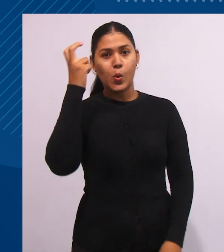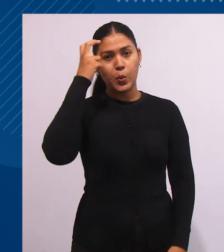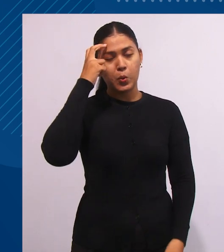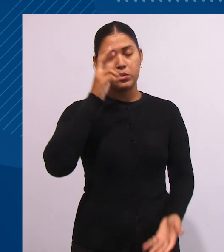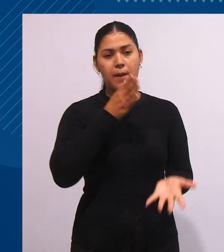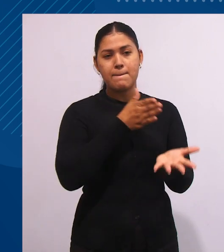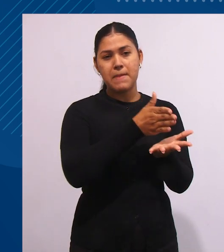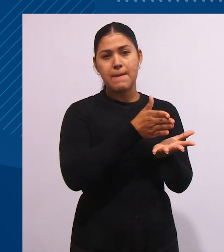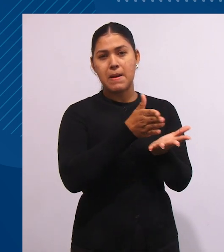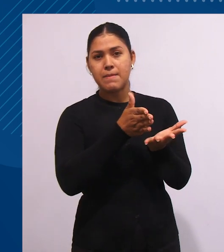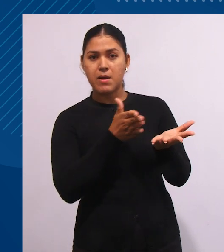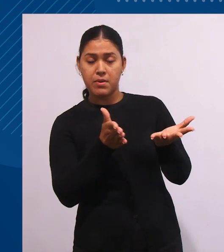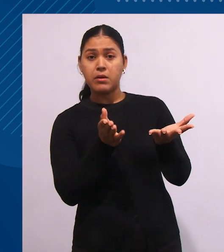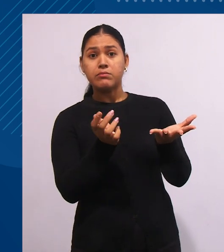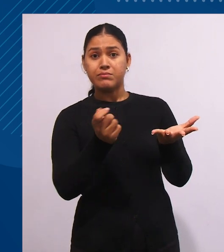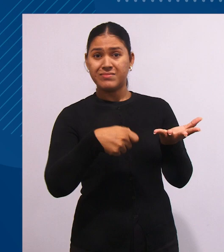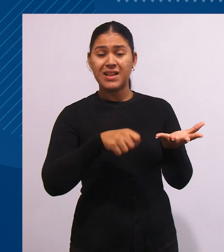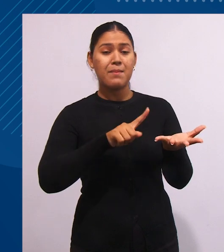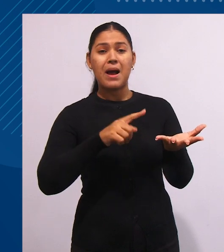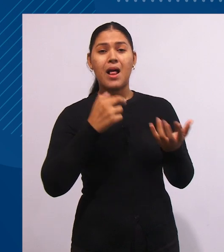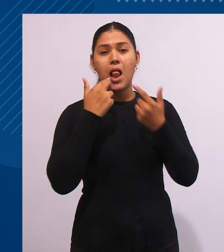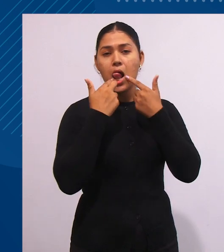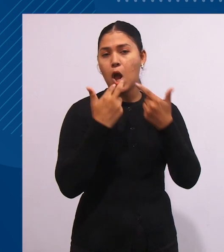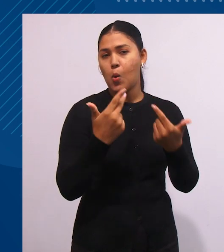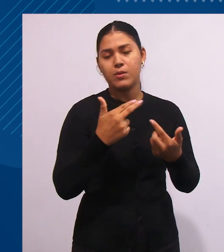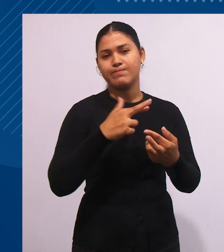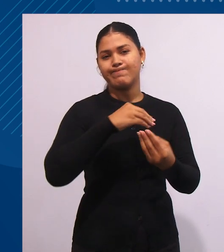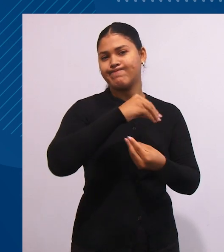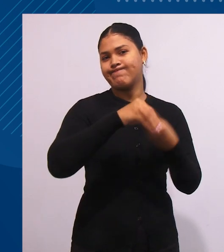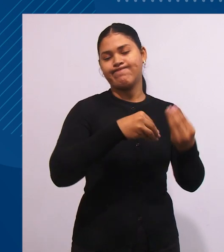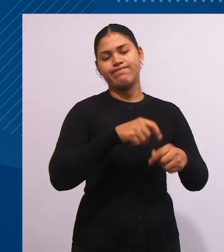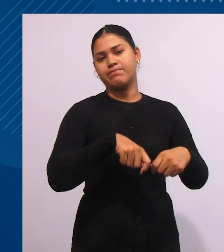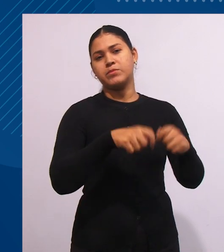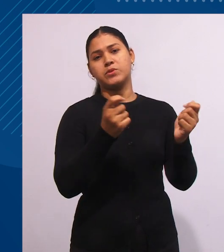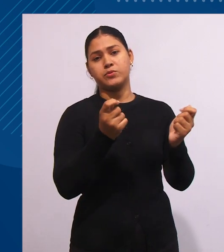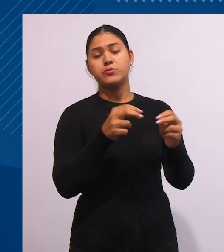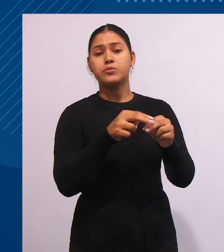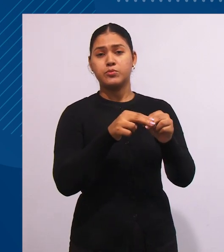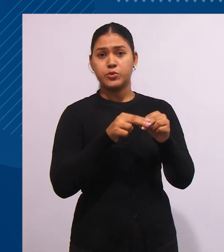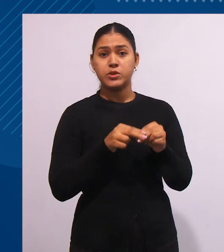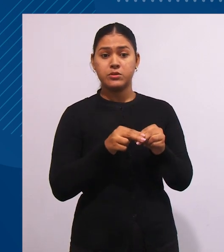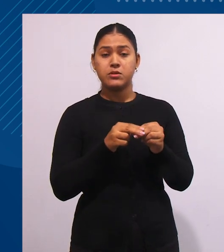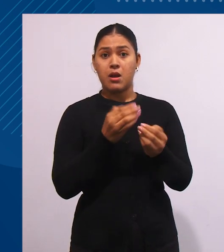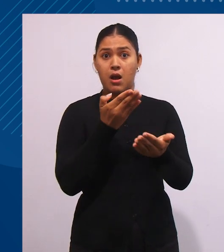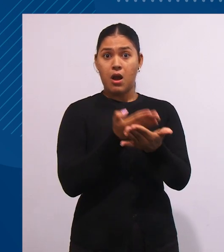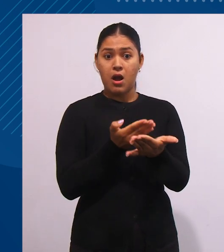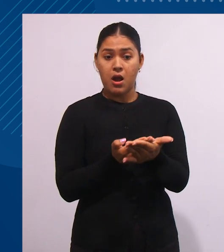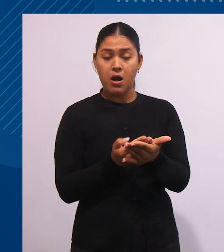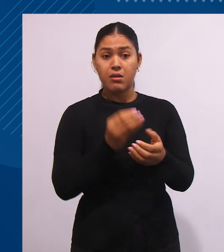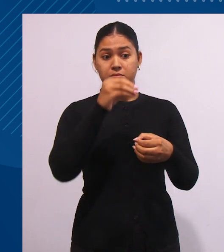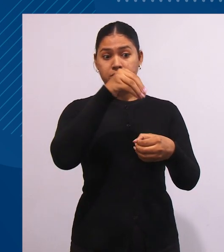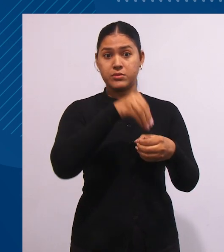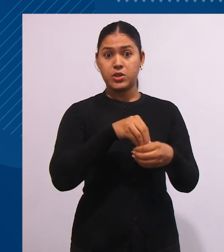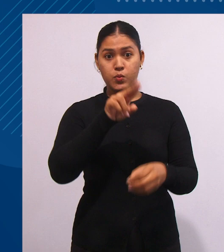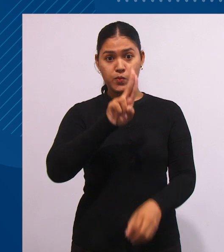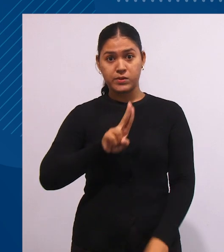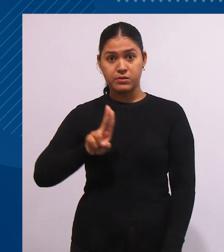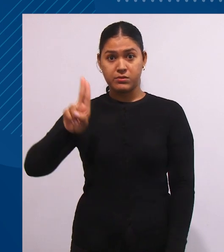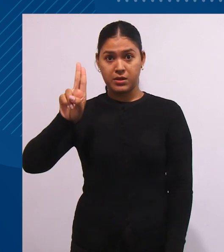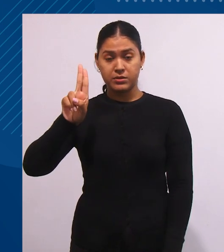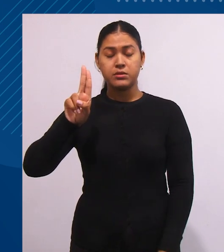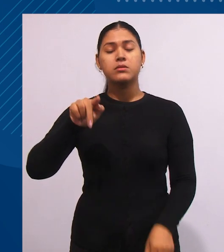multiculturalidade, né? E profusão linguística, que acaba que as aulas dentro da universidade, no tempo comunidade,